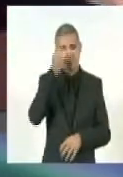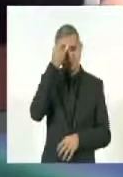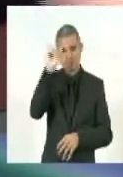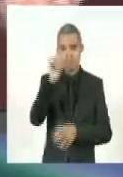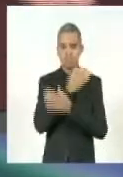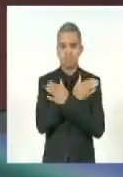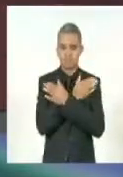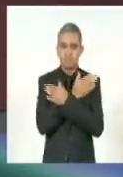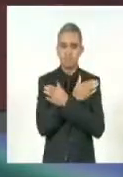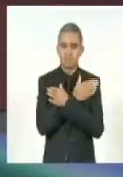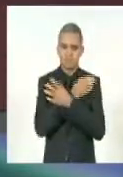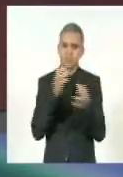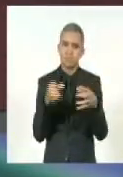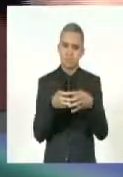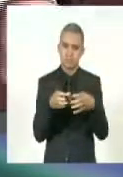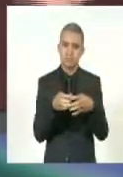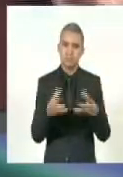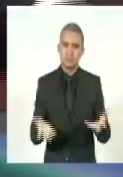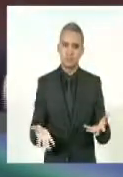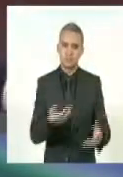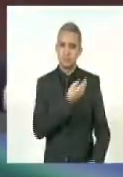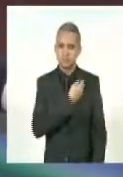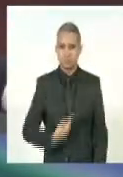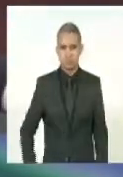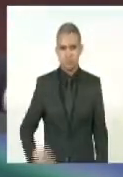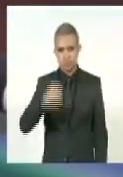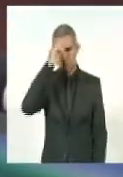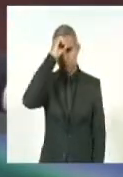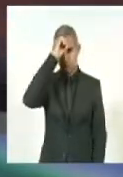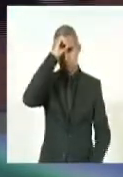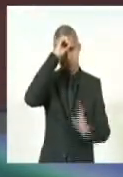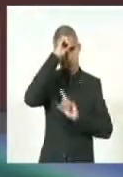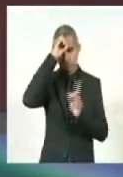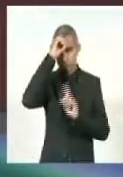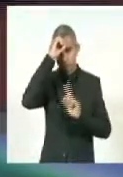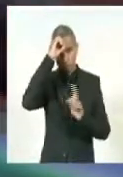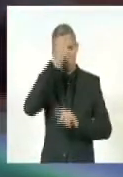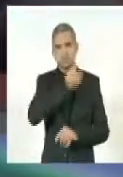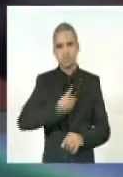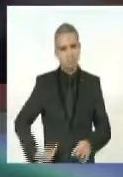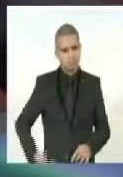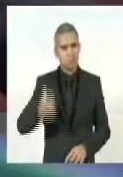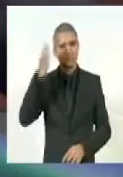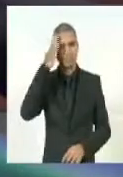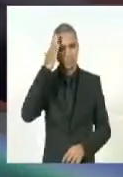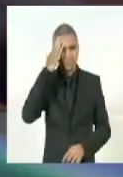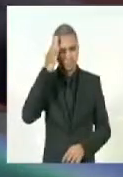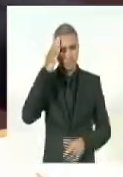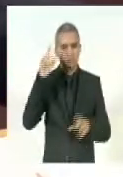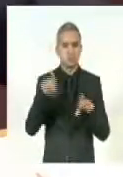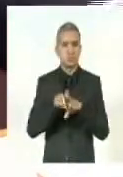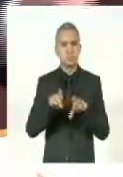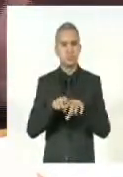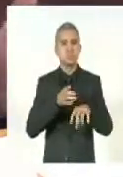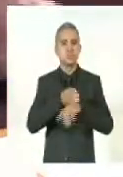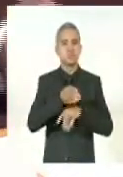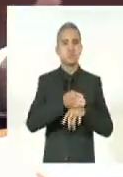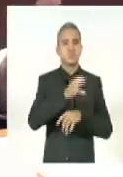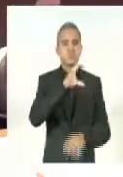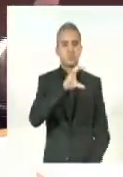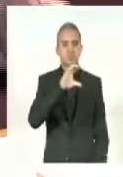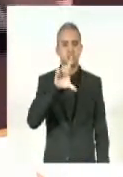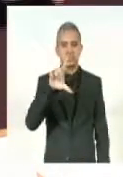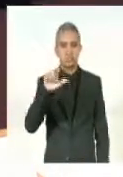Esse governo não é insano. Quando se fala na visita lá do CLA, está